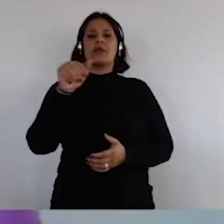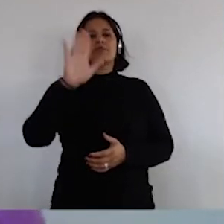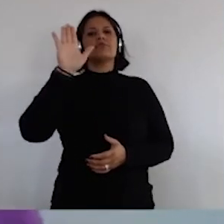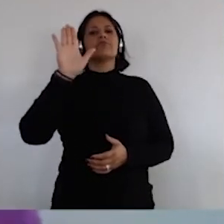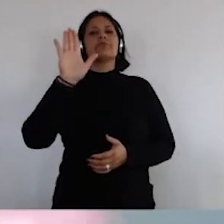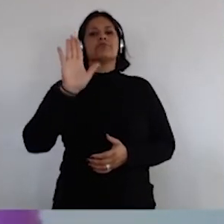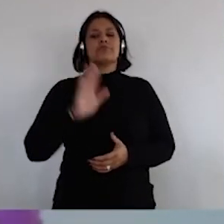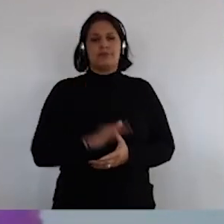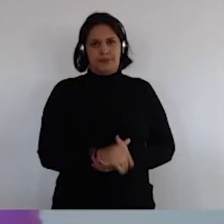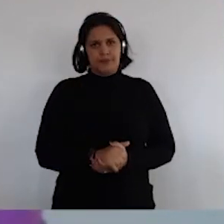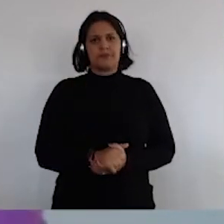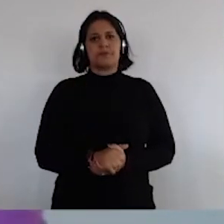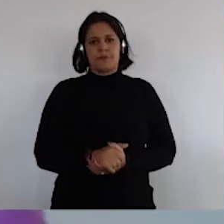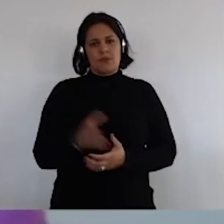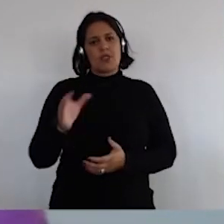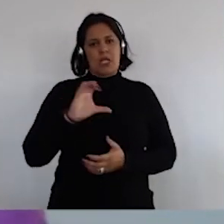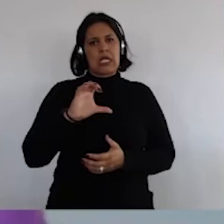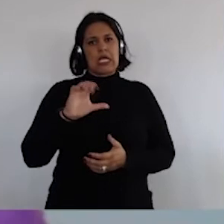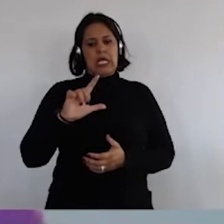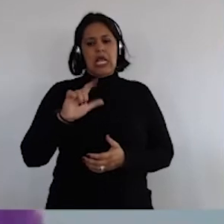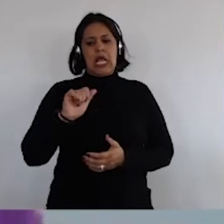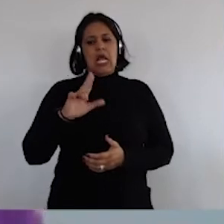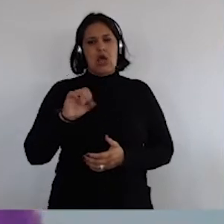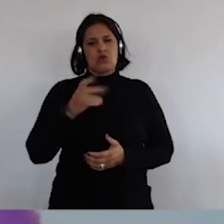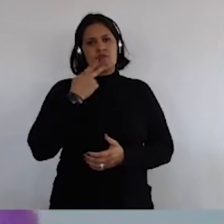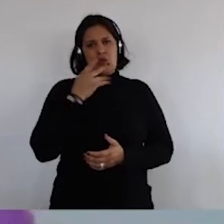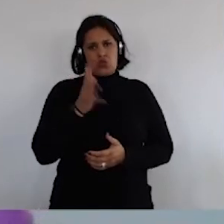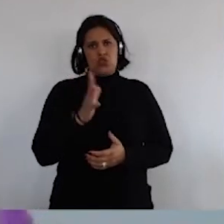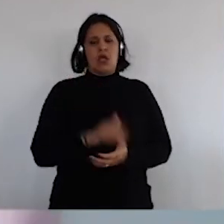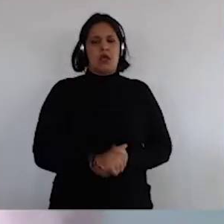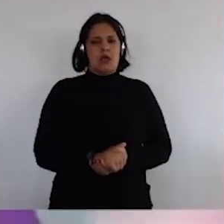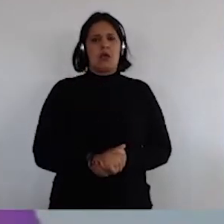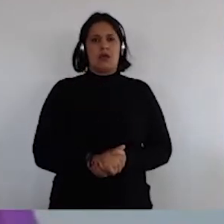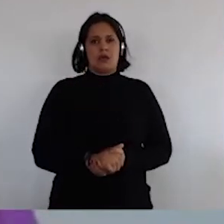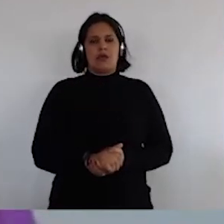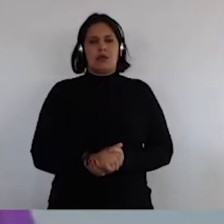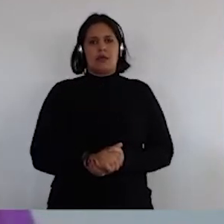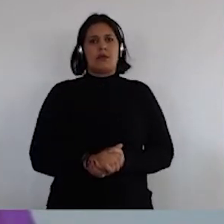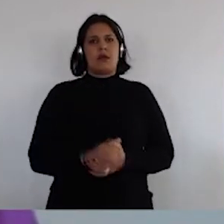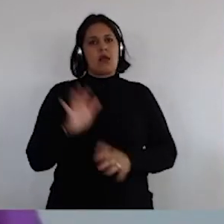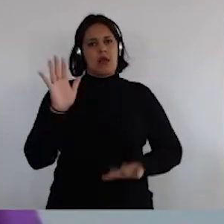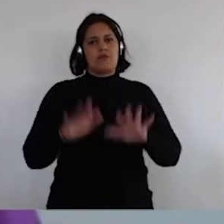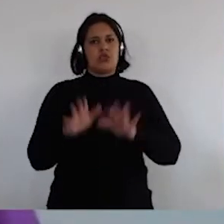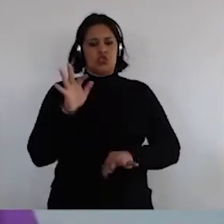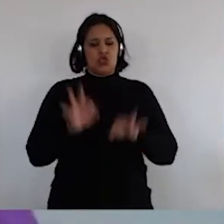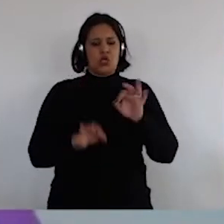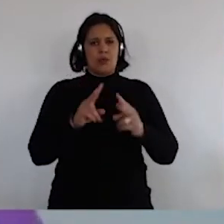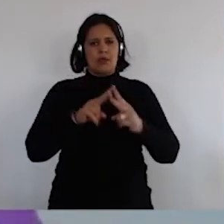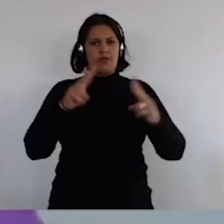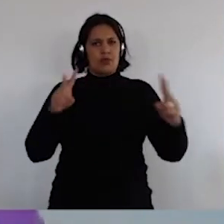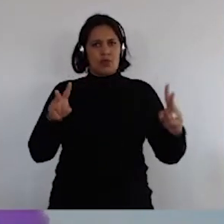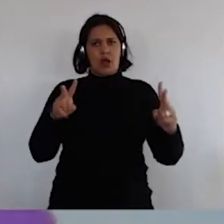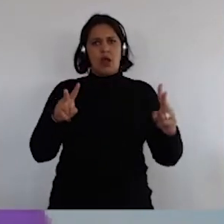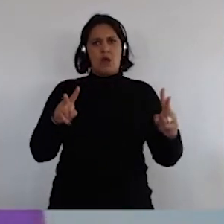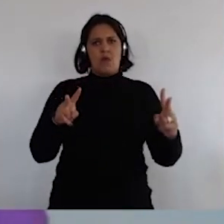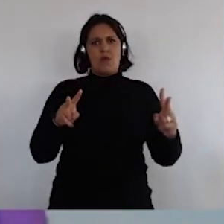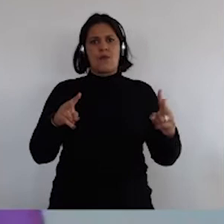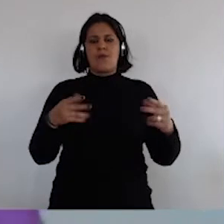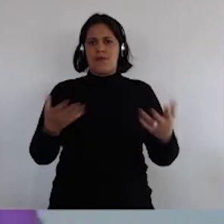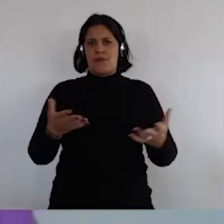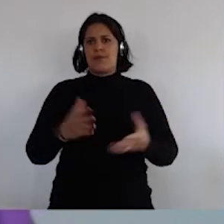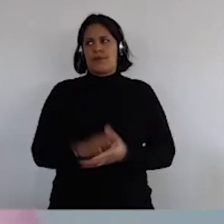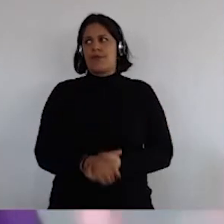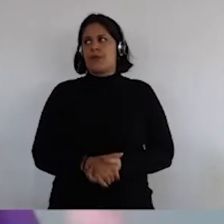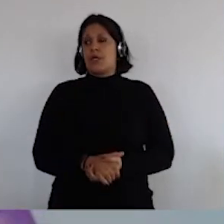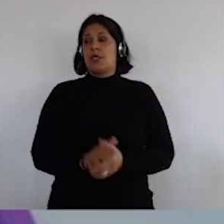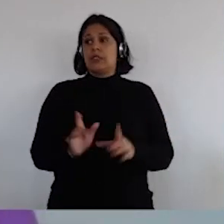presidente, Dr. Cláudio Lamáquia, julgamentos virtuais e eletrônicos, e até mesmo